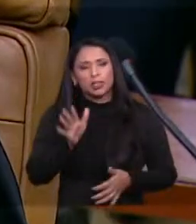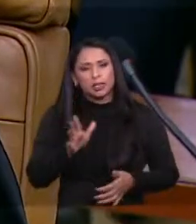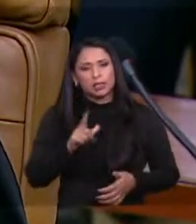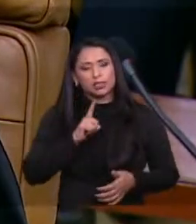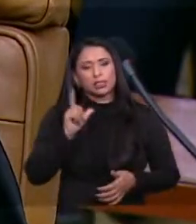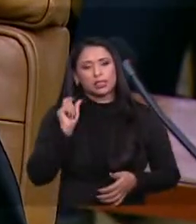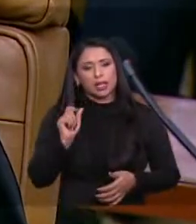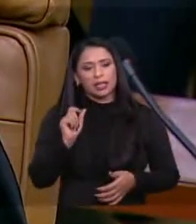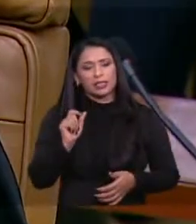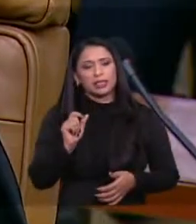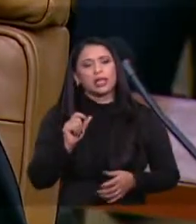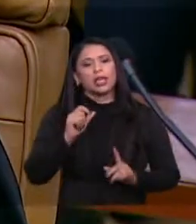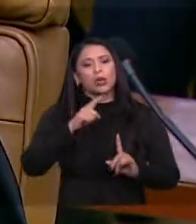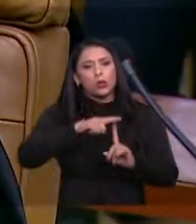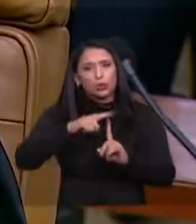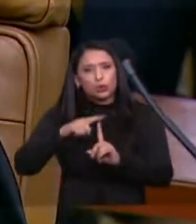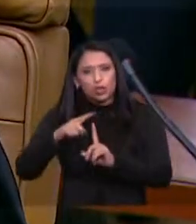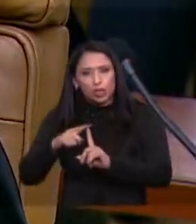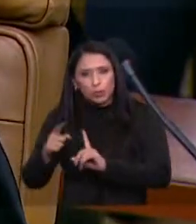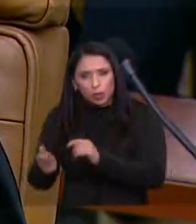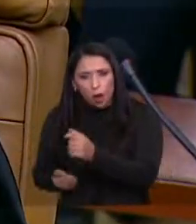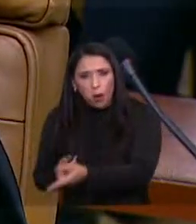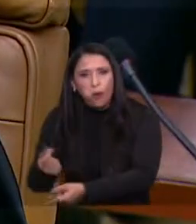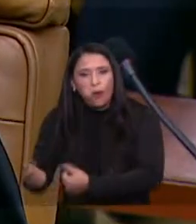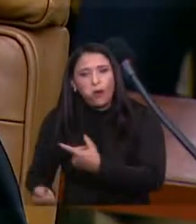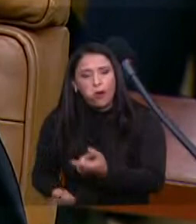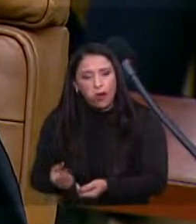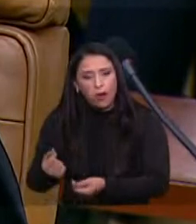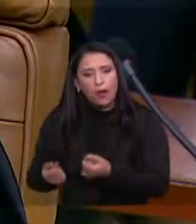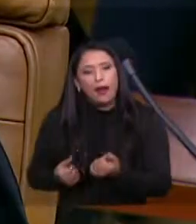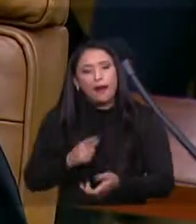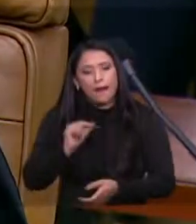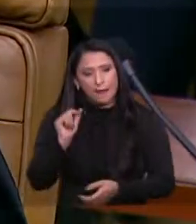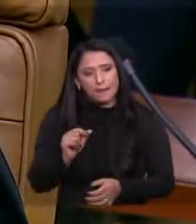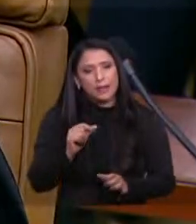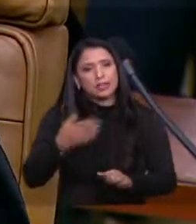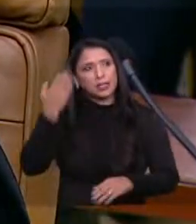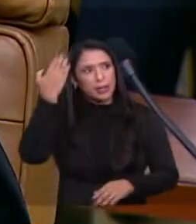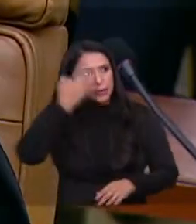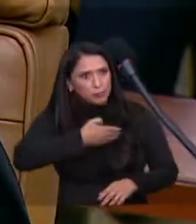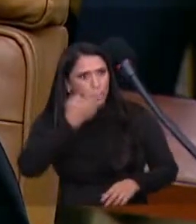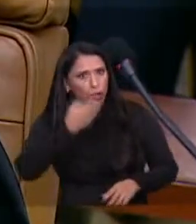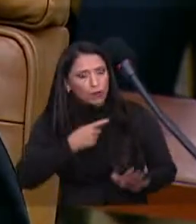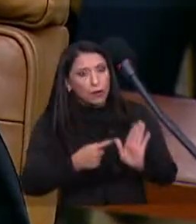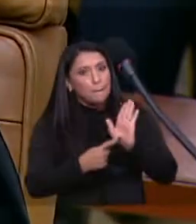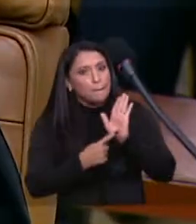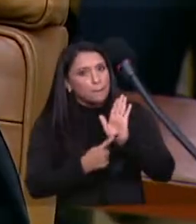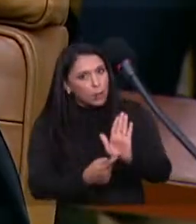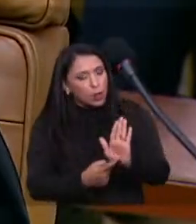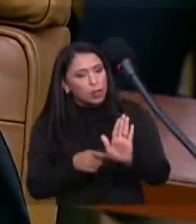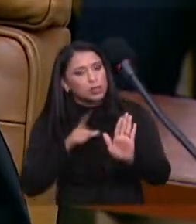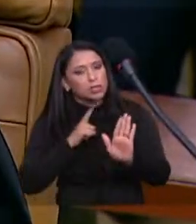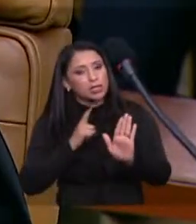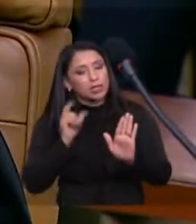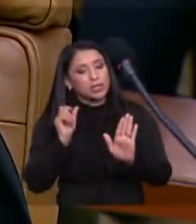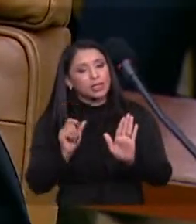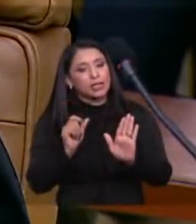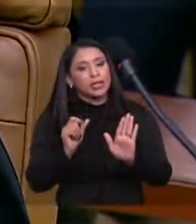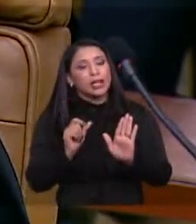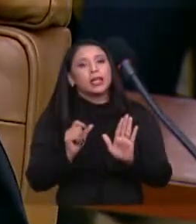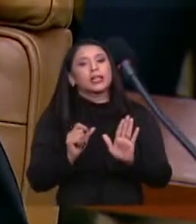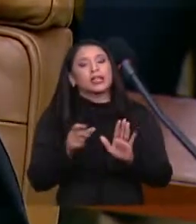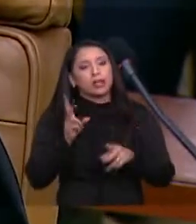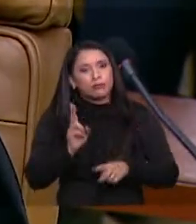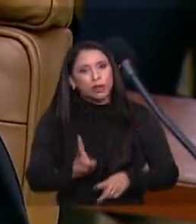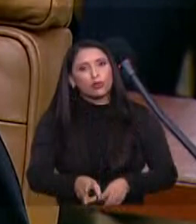atos subsequentes de cada modalidade de lavagem pela circunstâncias fáticas devem ser ouvidos como continuação do